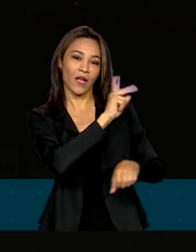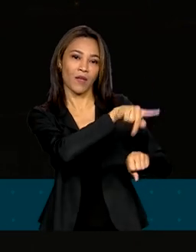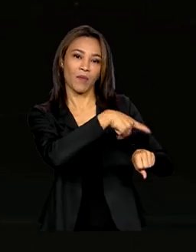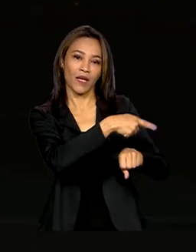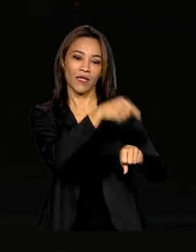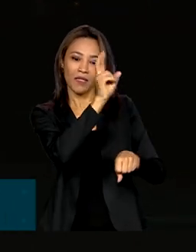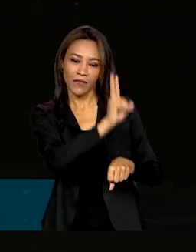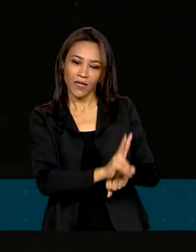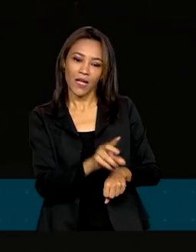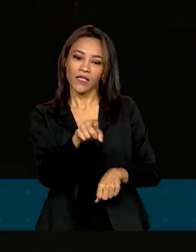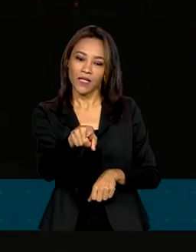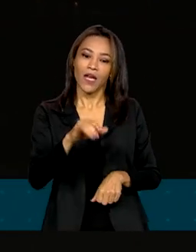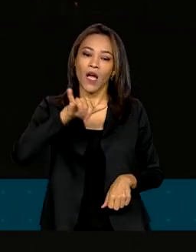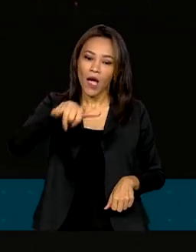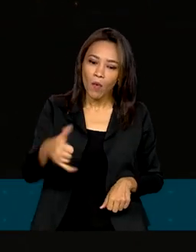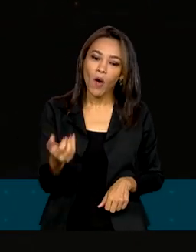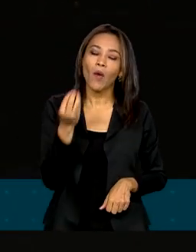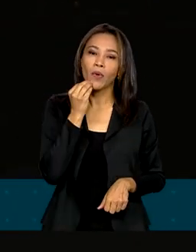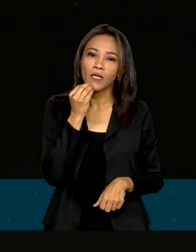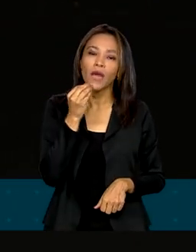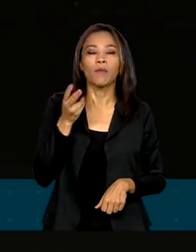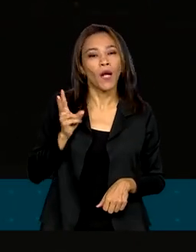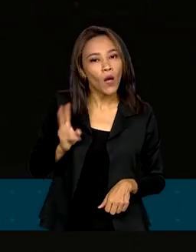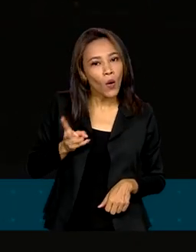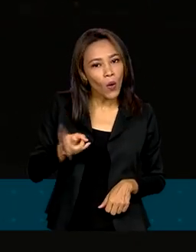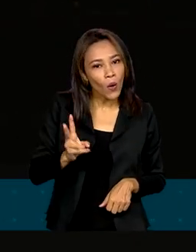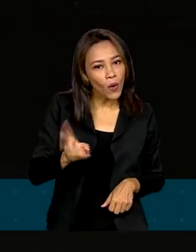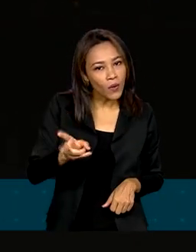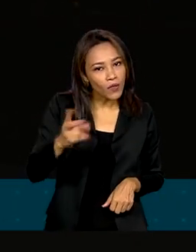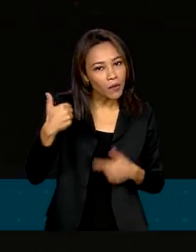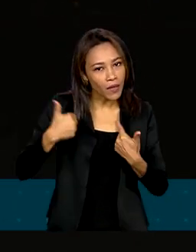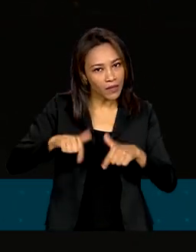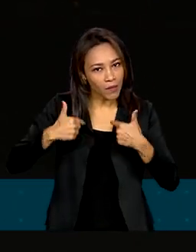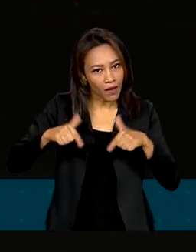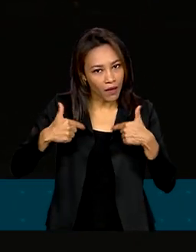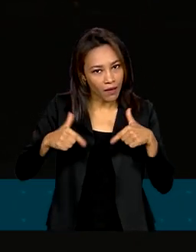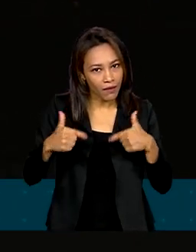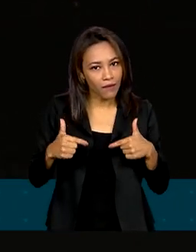essa oportunidade para seguir aqui, pues, para trabalhar